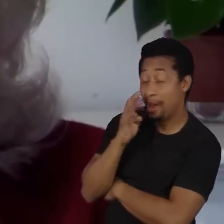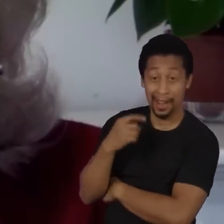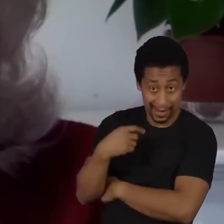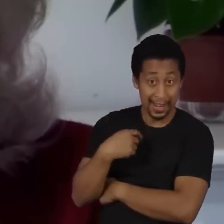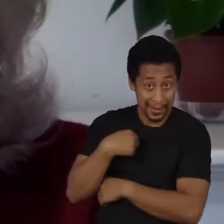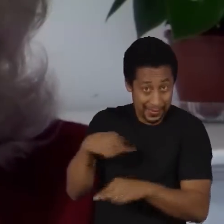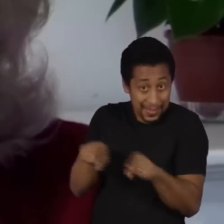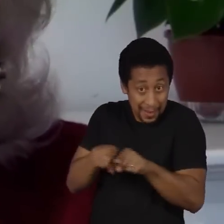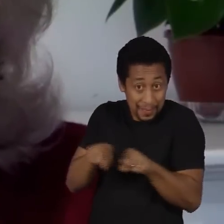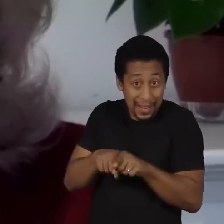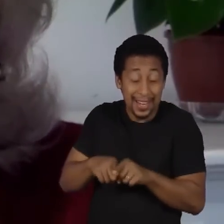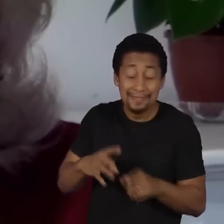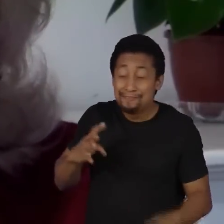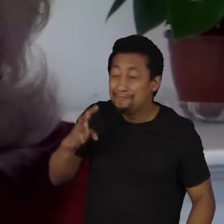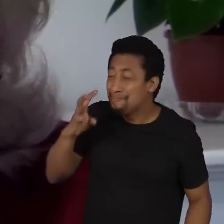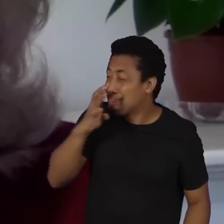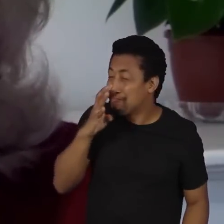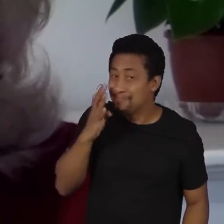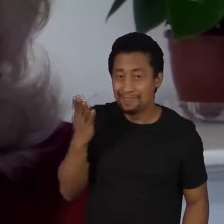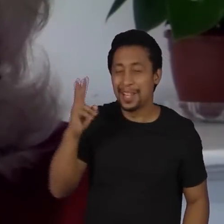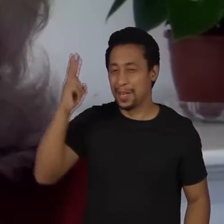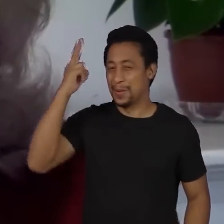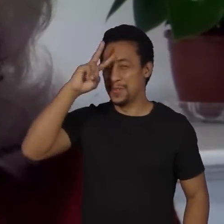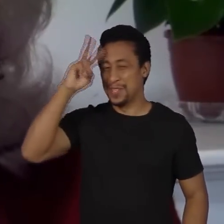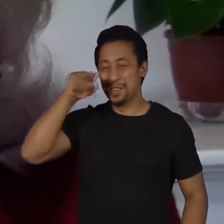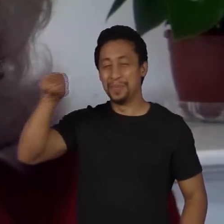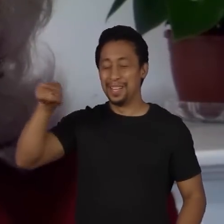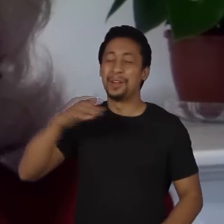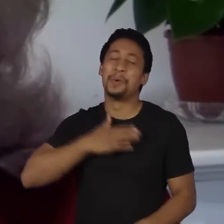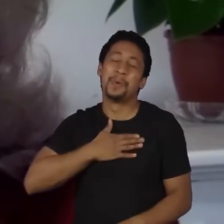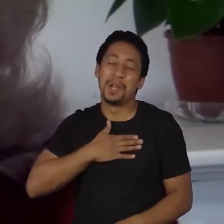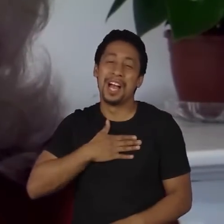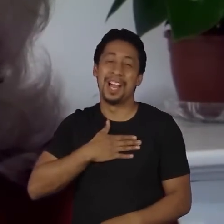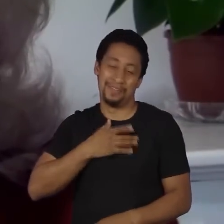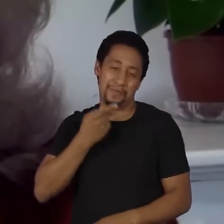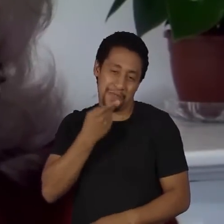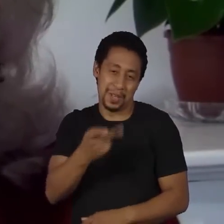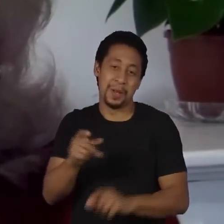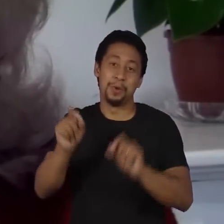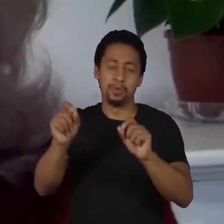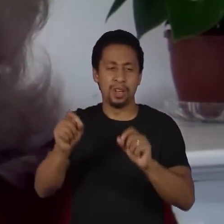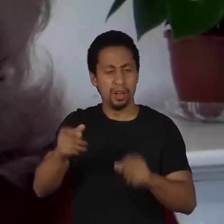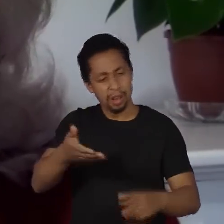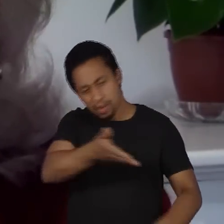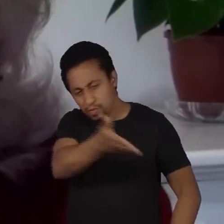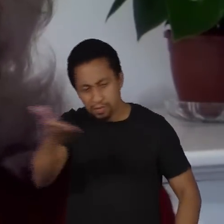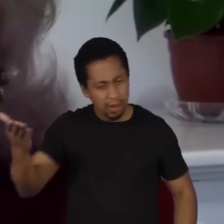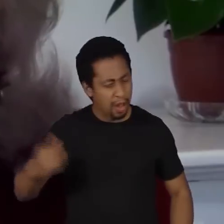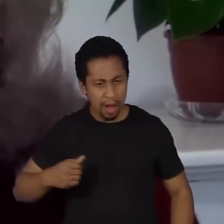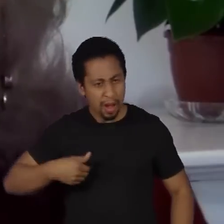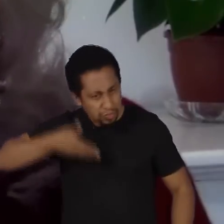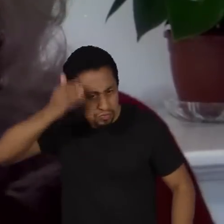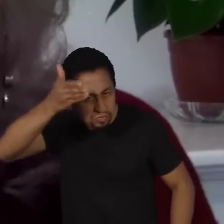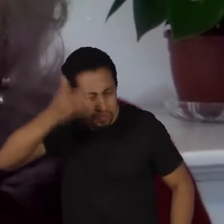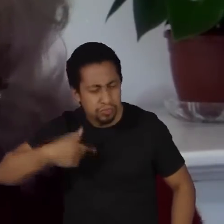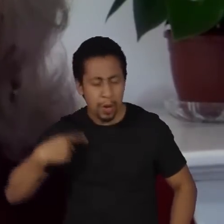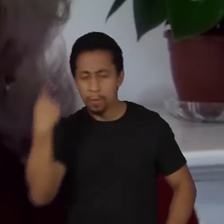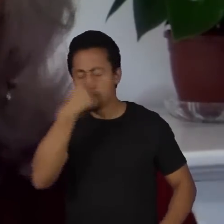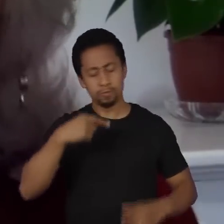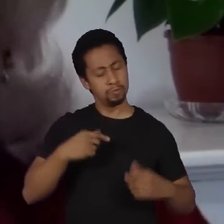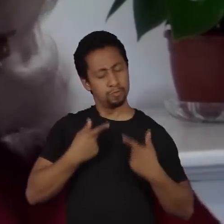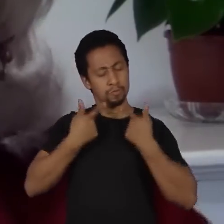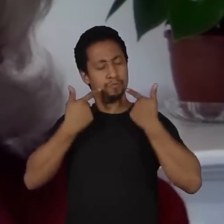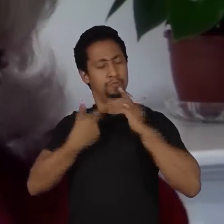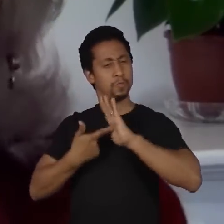lembro de uma frase que a Maria Alice gostava de dizer: vamos lá, sua anta, cara de coerência. E